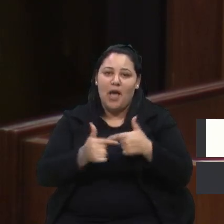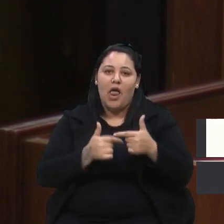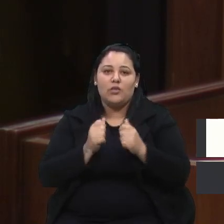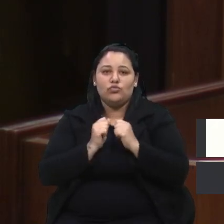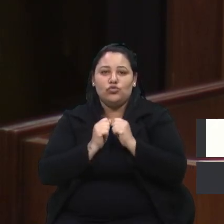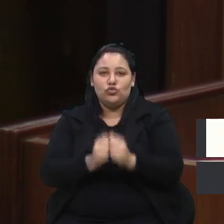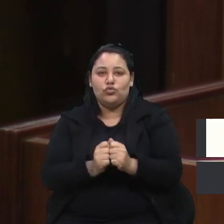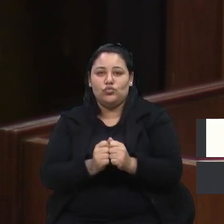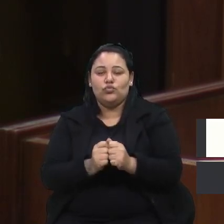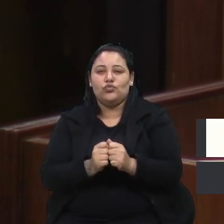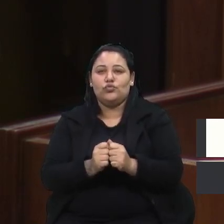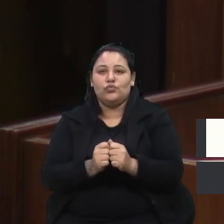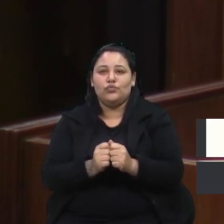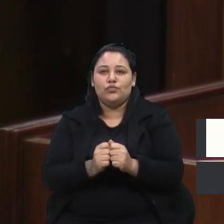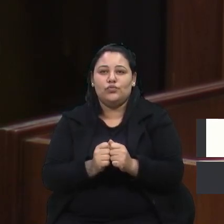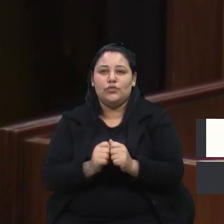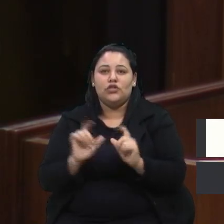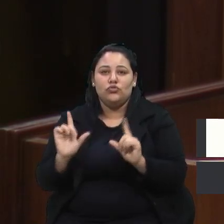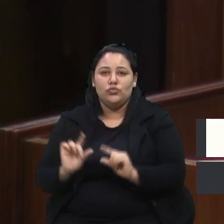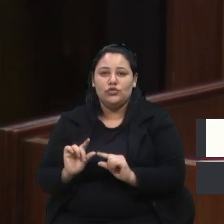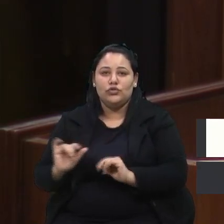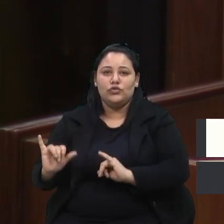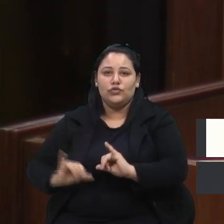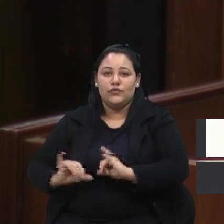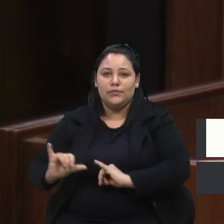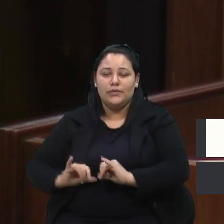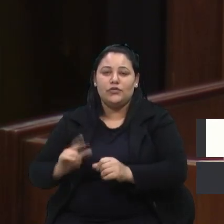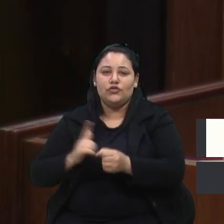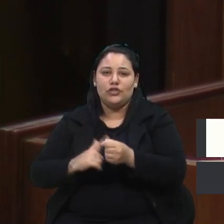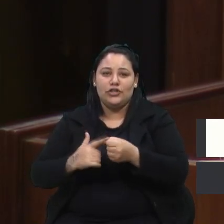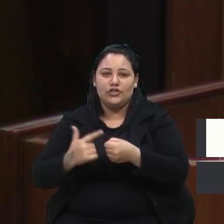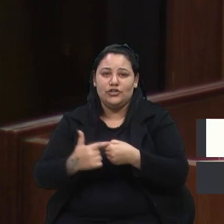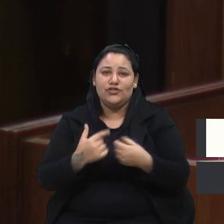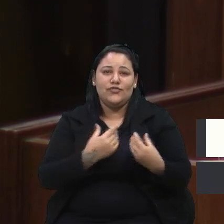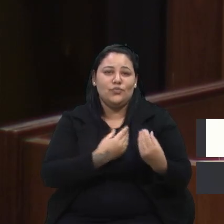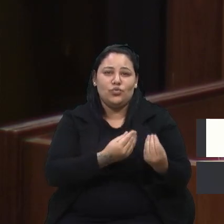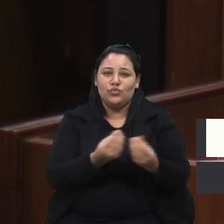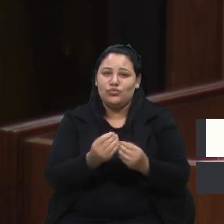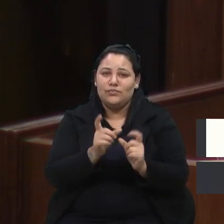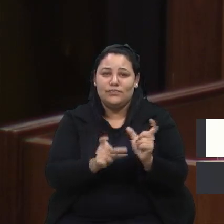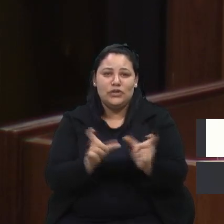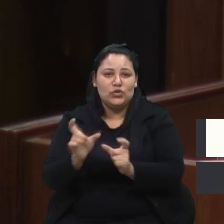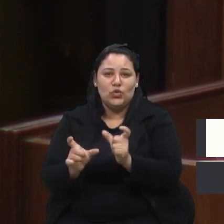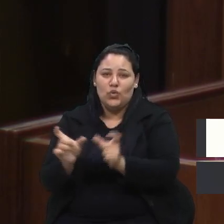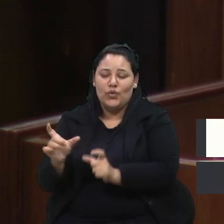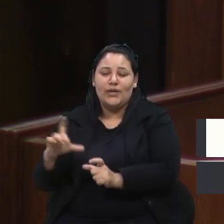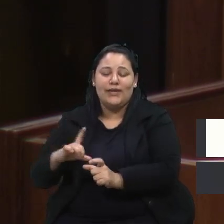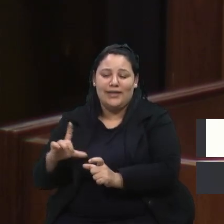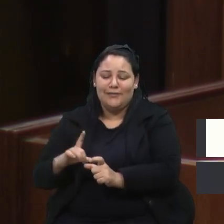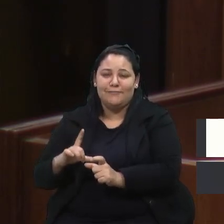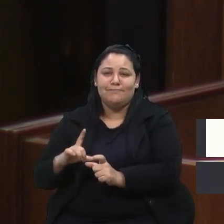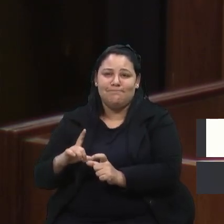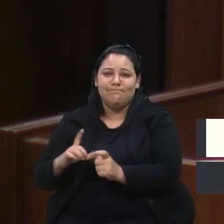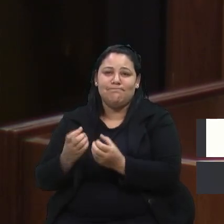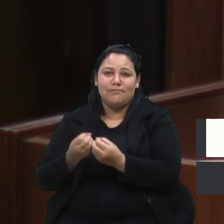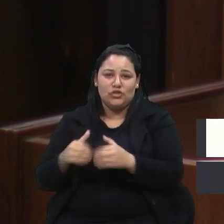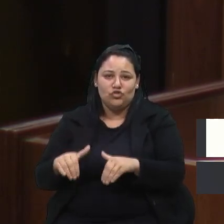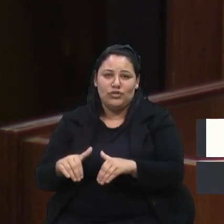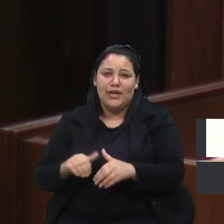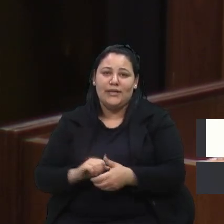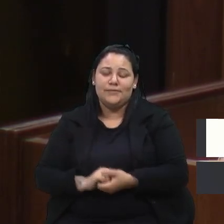nossa cidade, para amenizar um pouco o sofrimento de tanta gente que sofreu com esse alagamento. Também quero